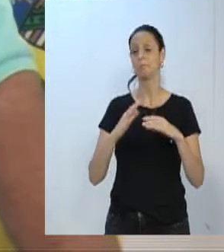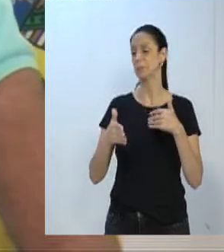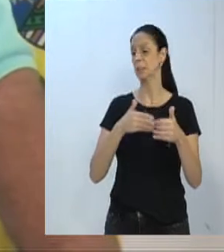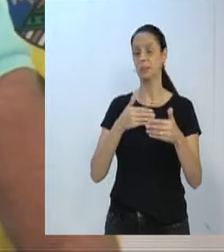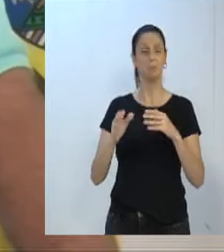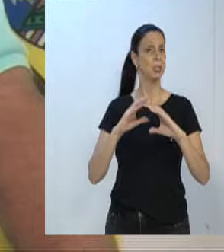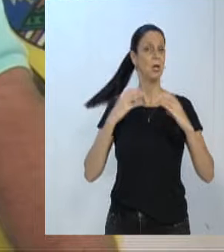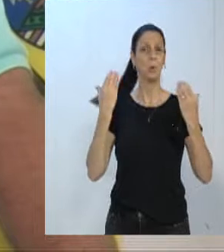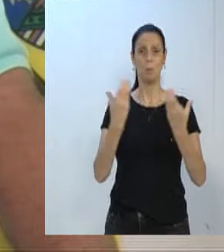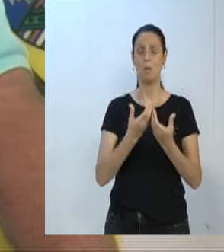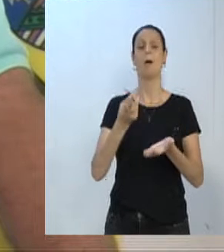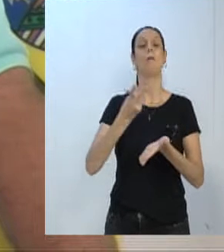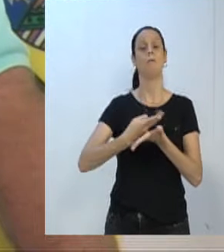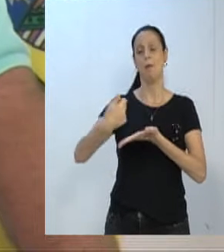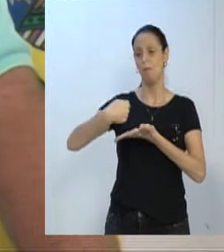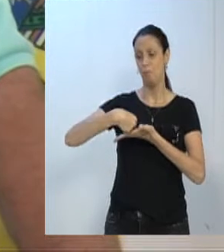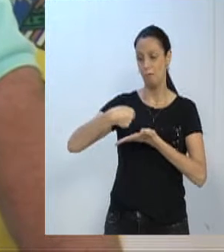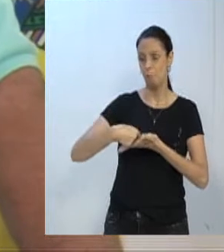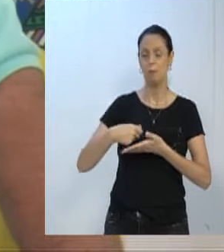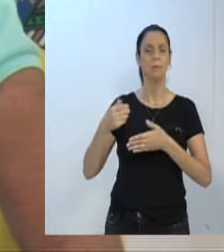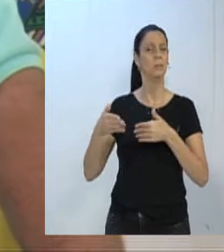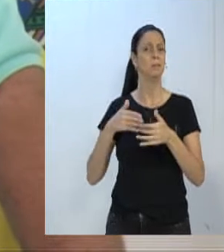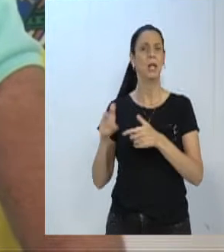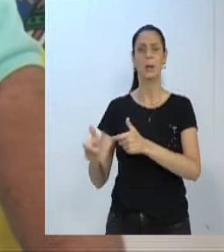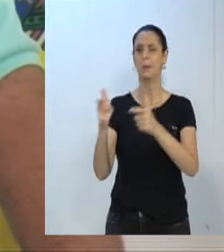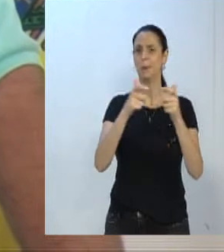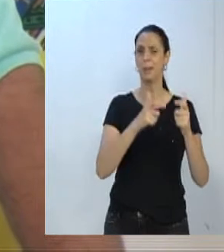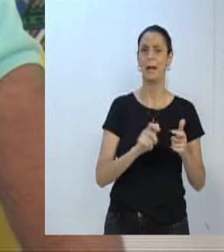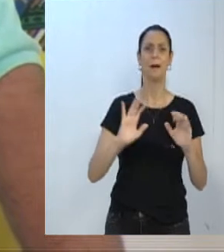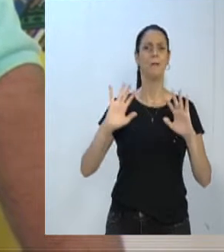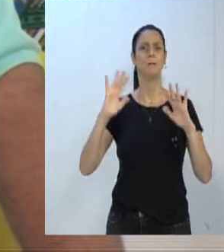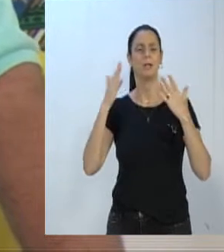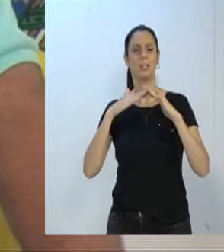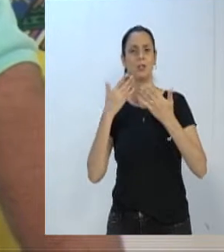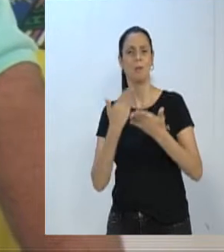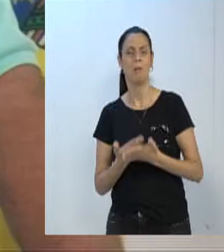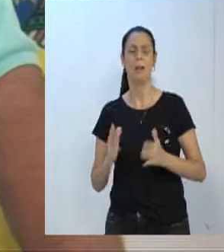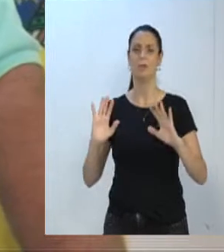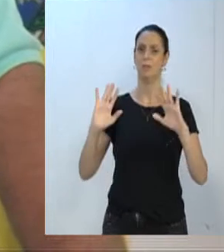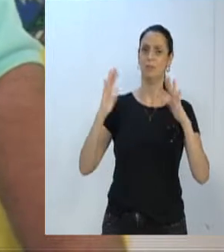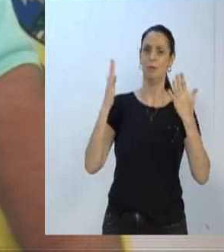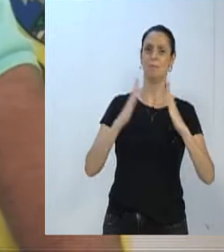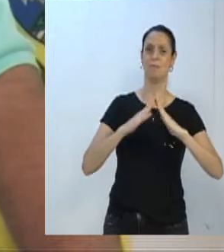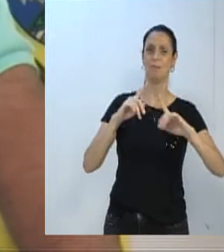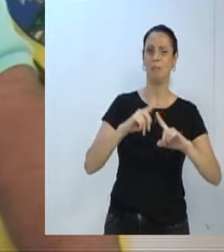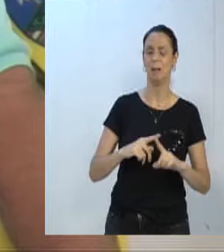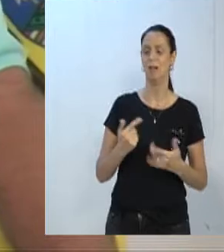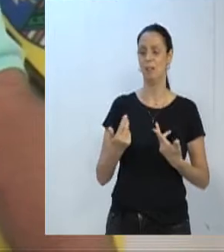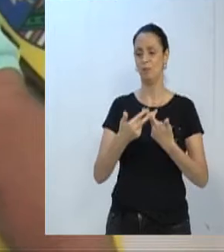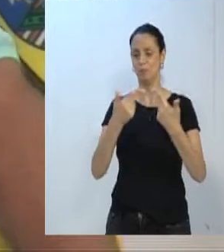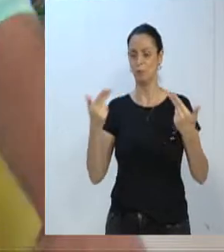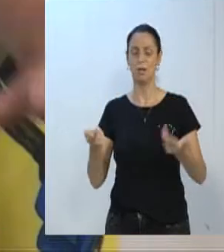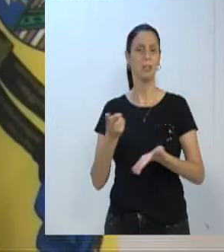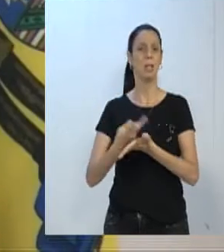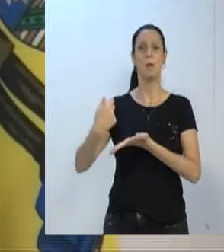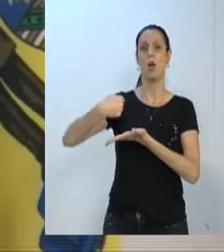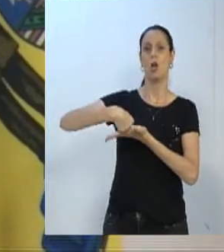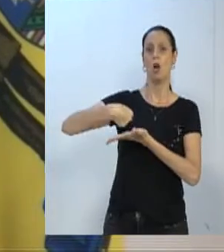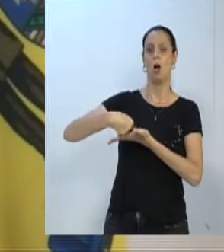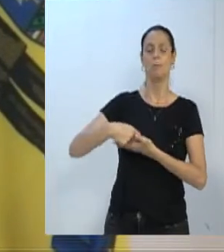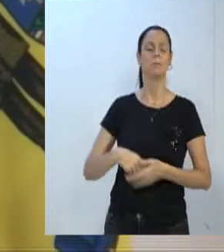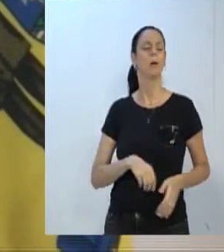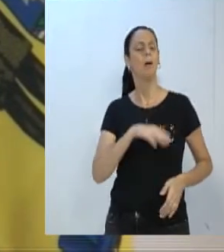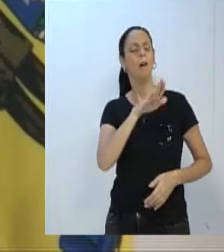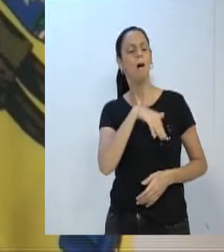do pássaro vai nessas nesses locais em festas e Colégio festa igreja geralmente é cobrado do vereador deles pergunto o que que fez